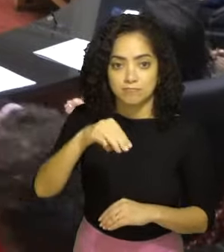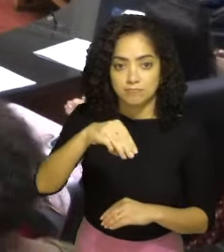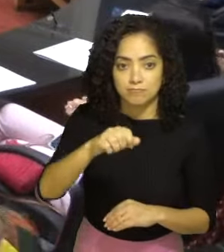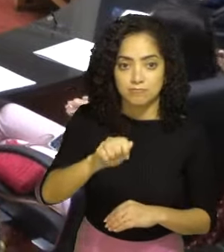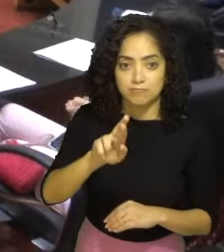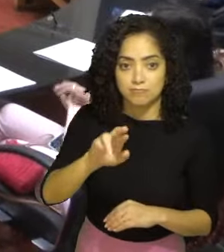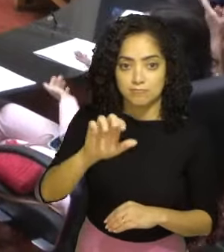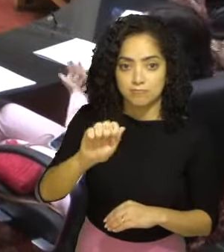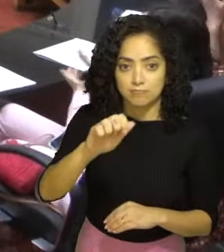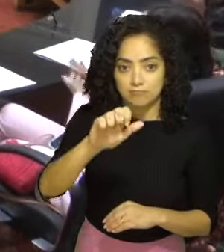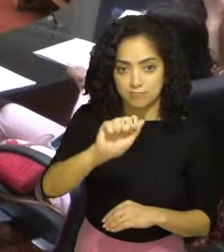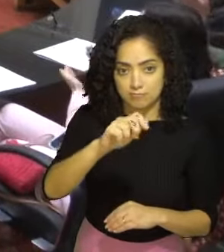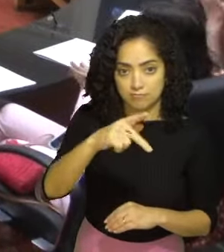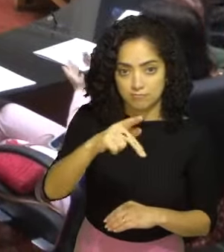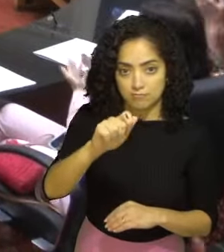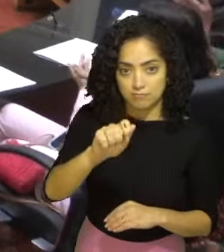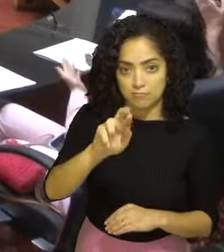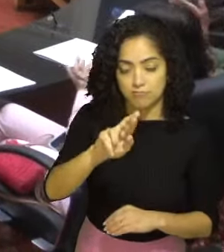Rita Moreira.